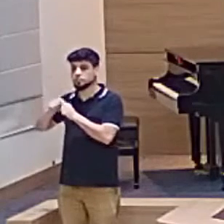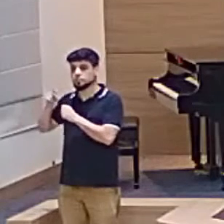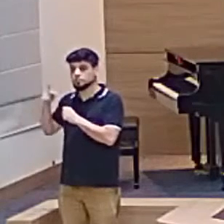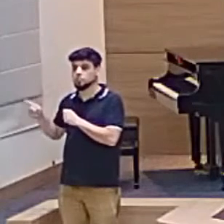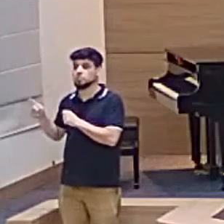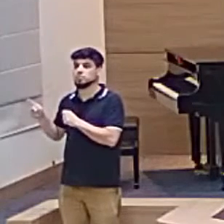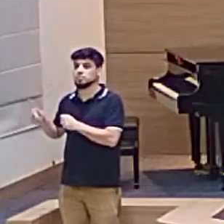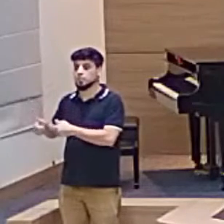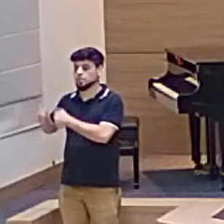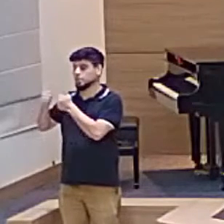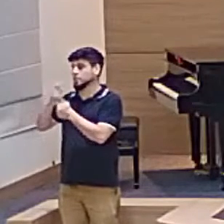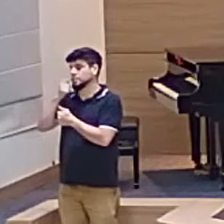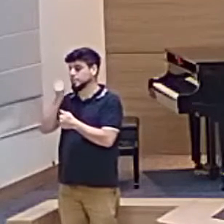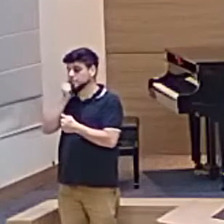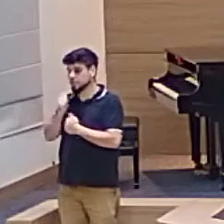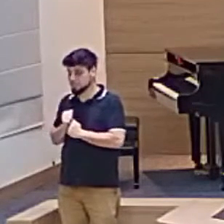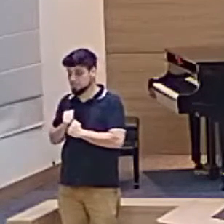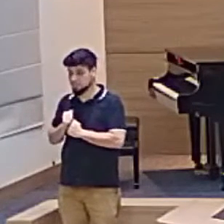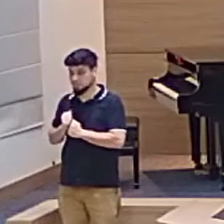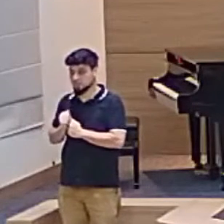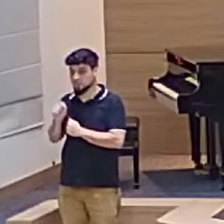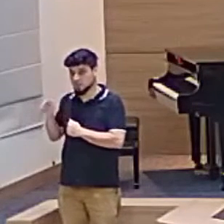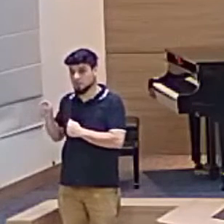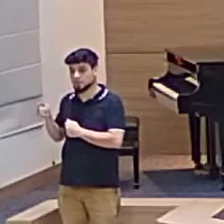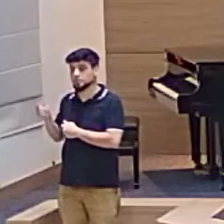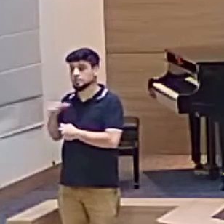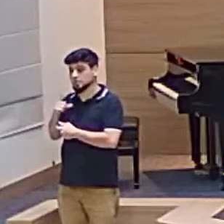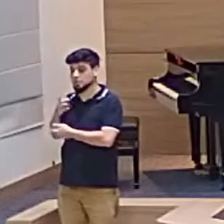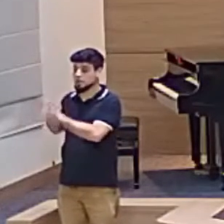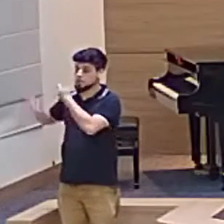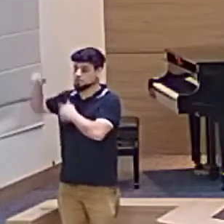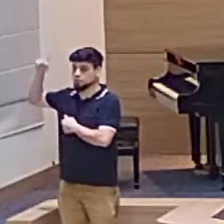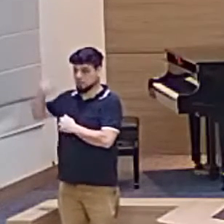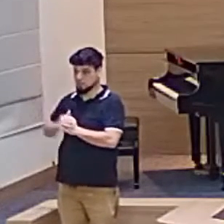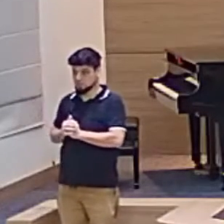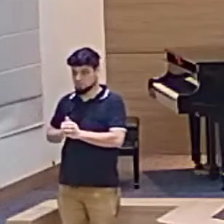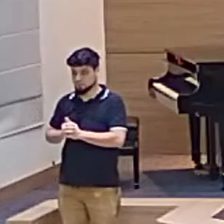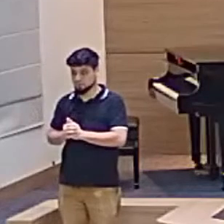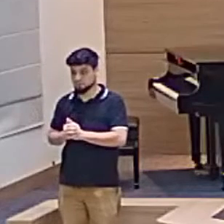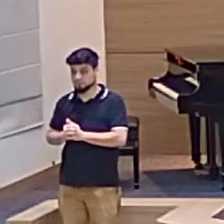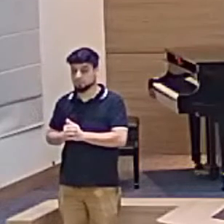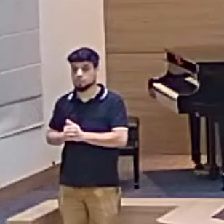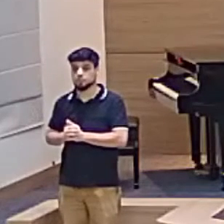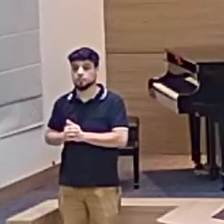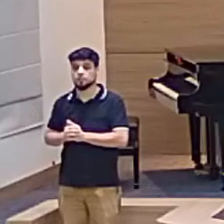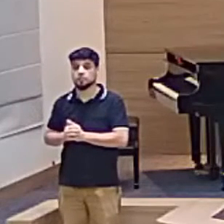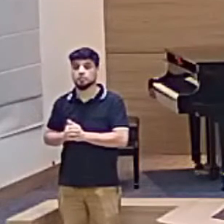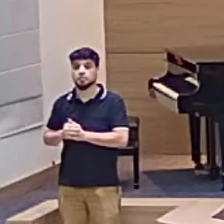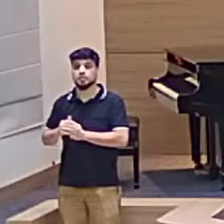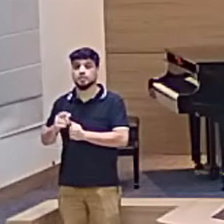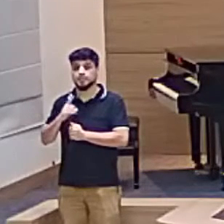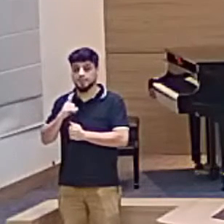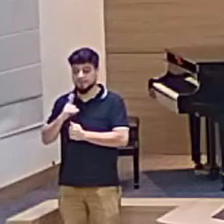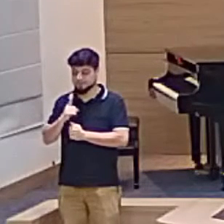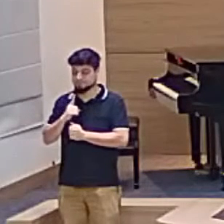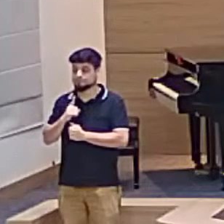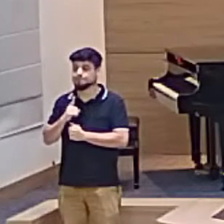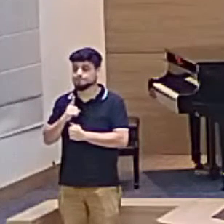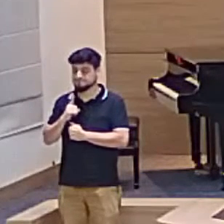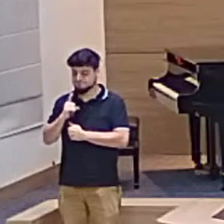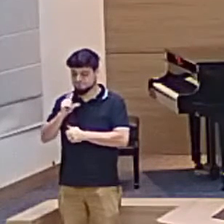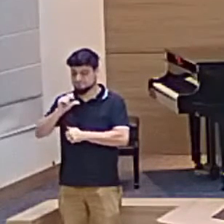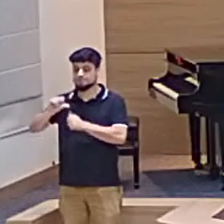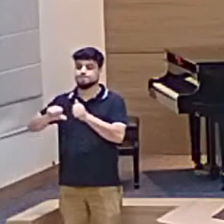os melhores pais do mundo que eles têm um relacionamento contigo aí nós teremos uma mutação uma mutação